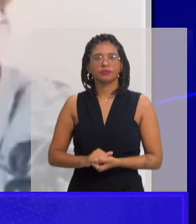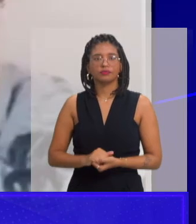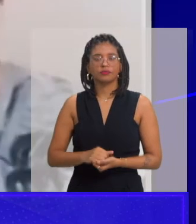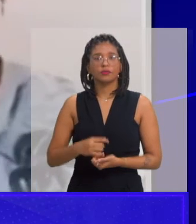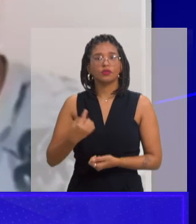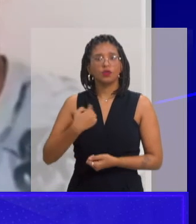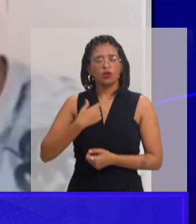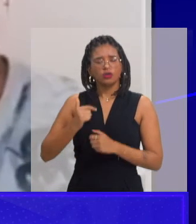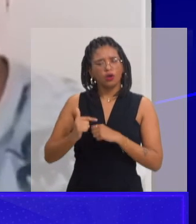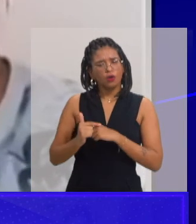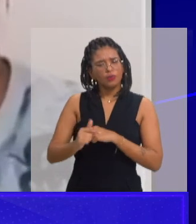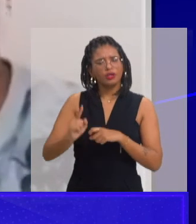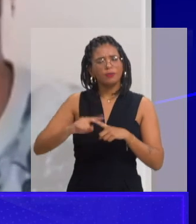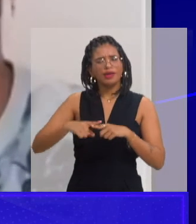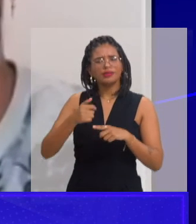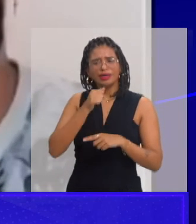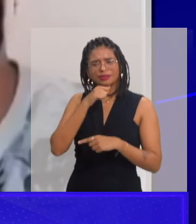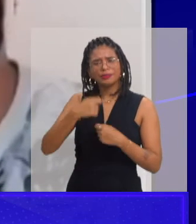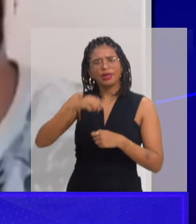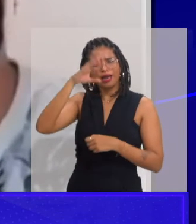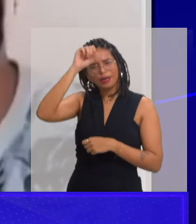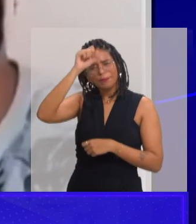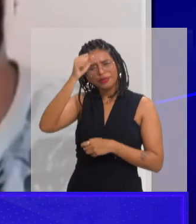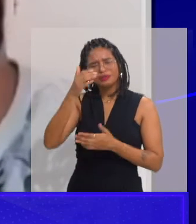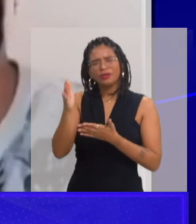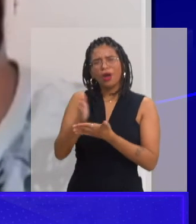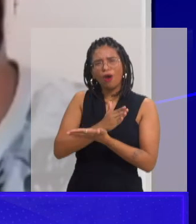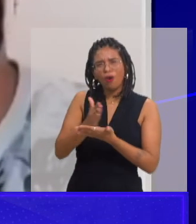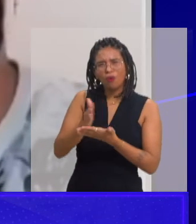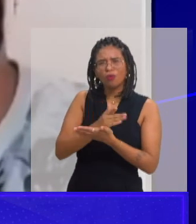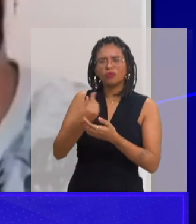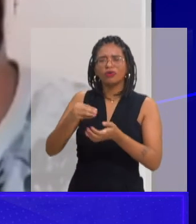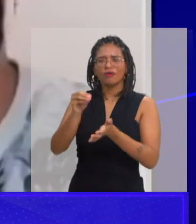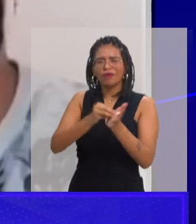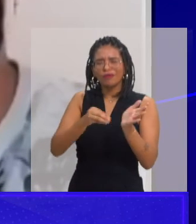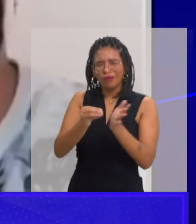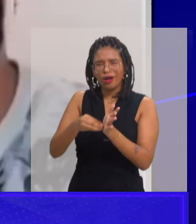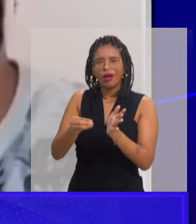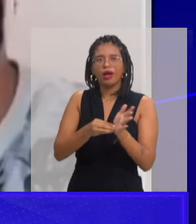E se A gente você. já está caminhando, mas ainda não aprendemos a ser